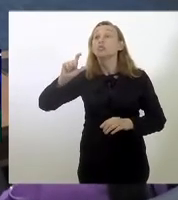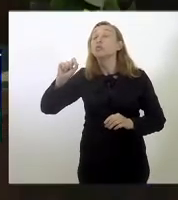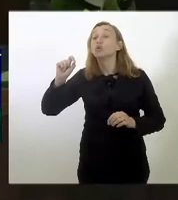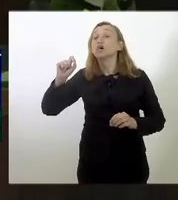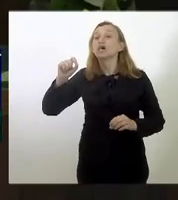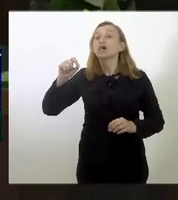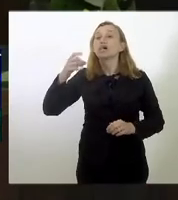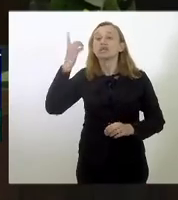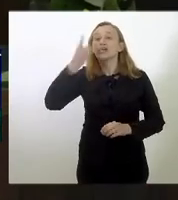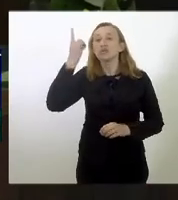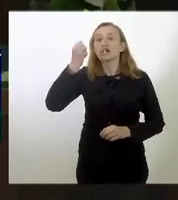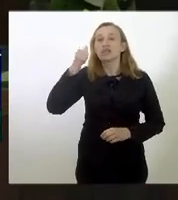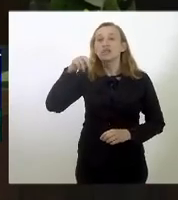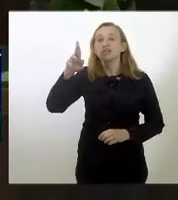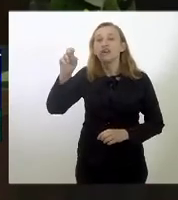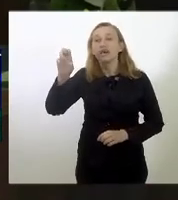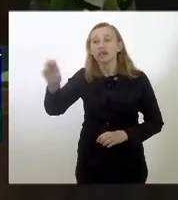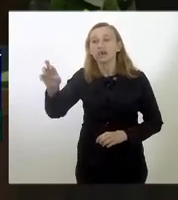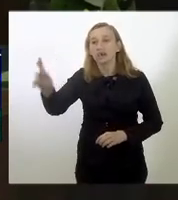Deputado Rosenberg,